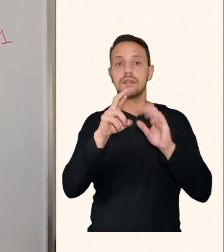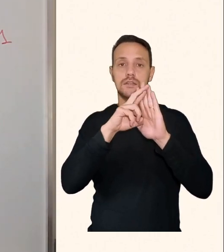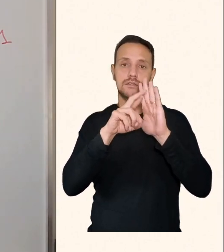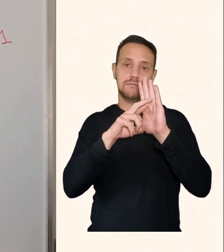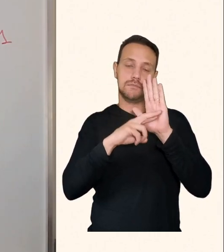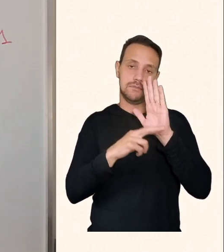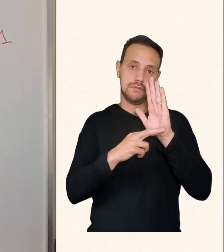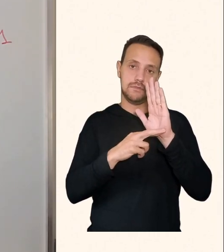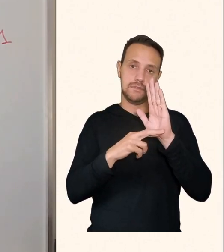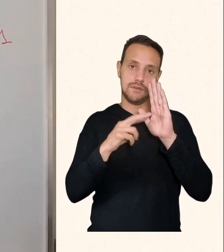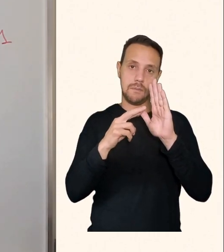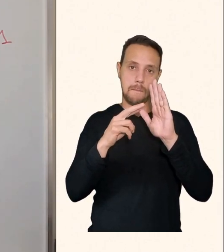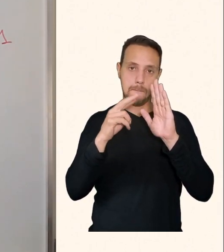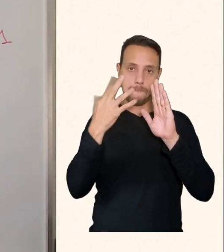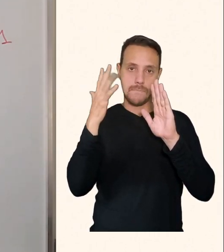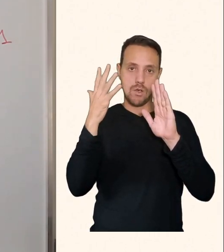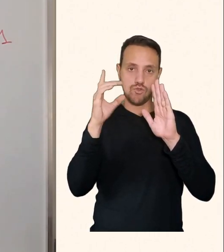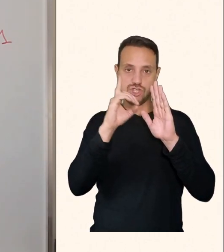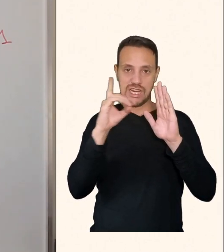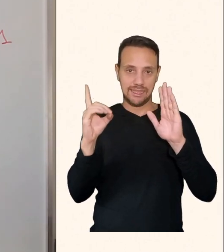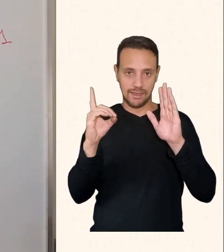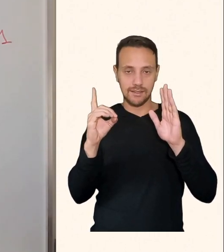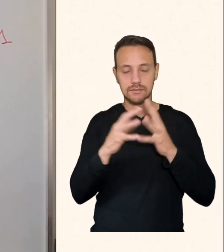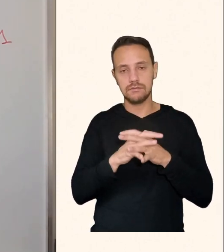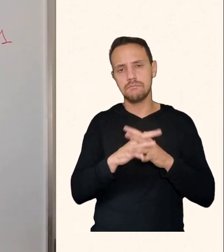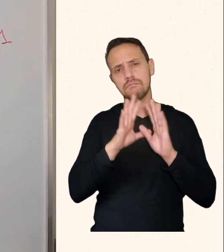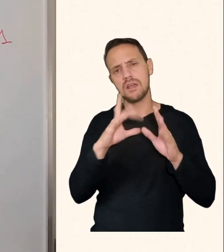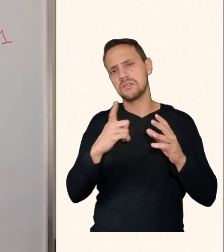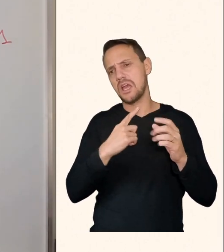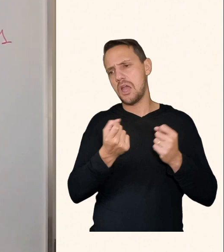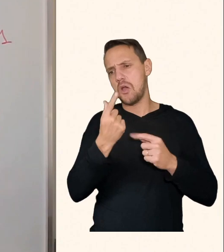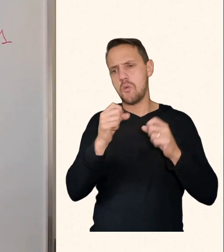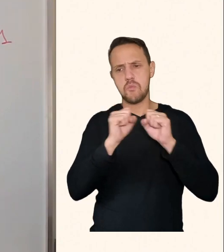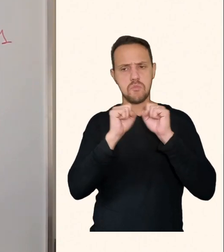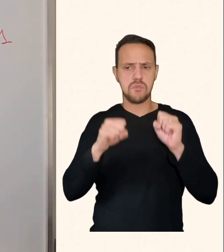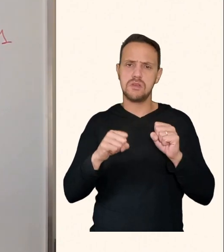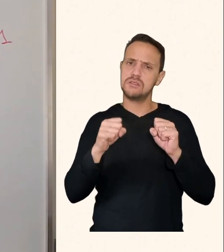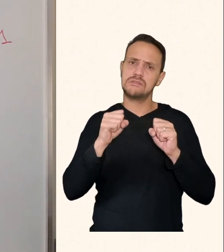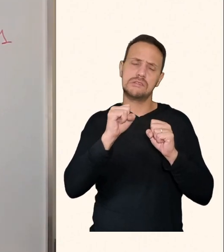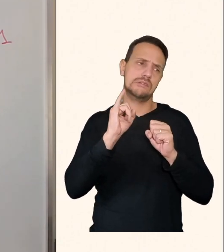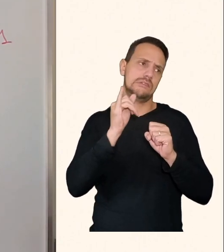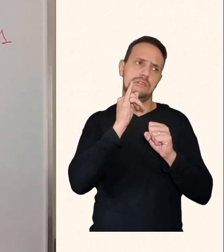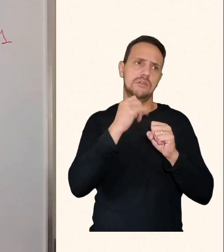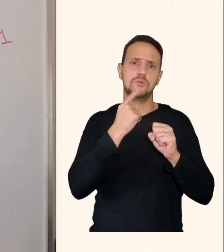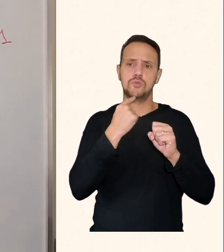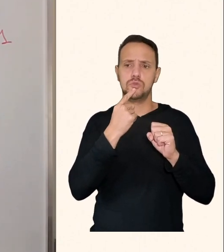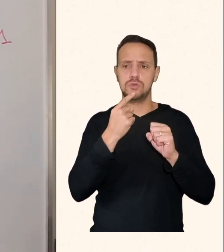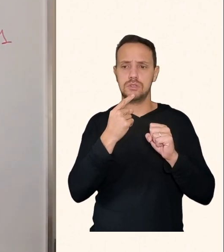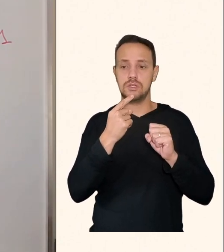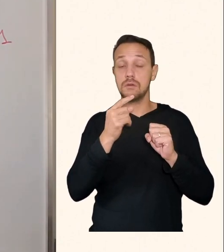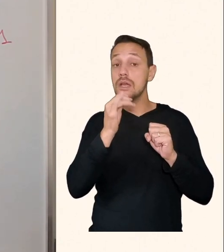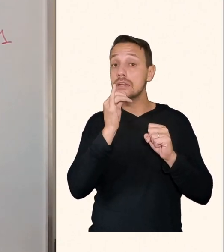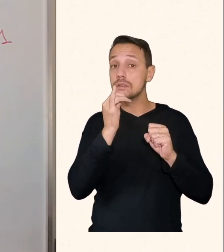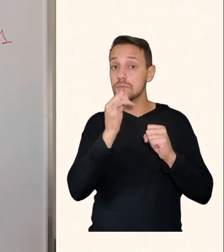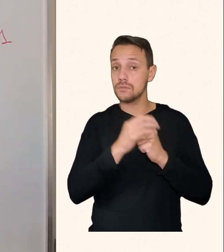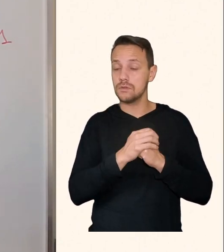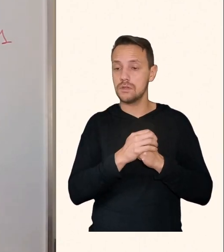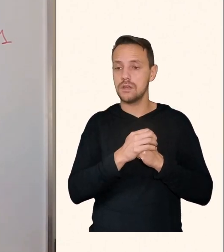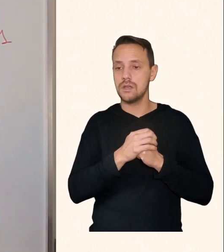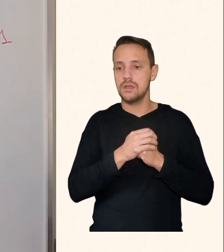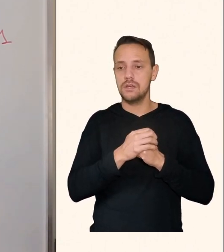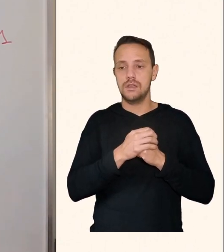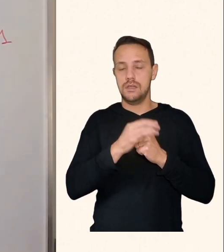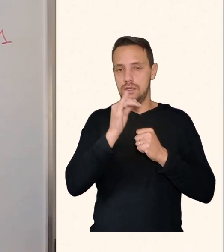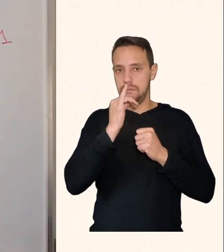sistemas que não funcionam. Existem maneiras de eu colocar esses eixos que não funcionam. Por exemplo, eu posso colocar o X saindo da